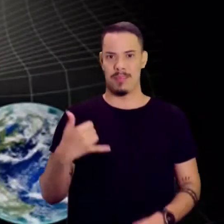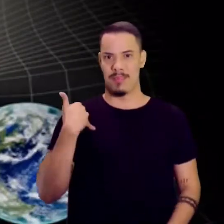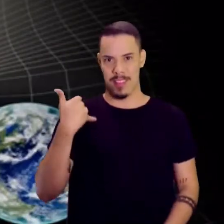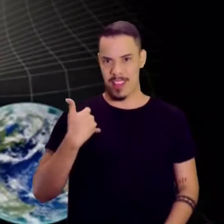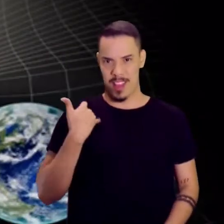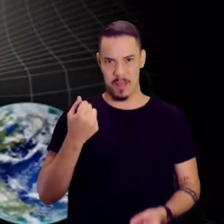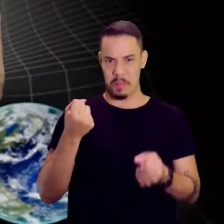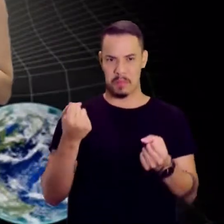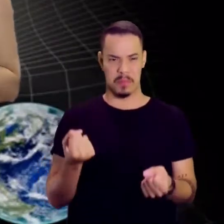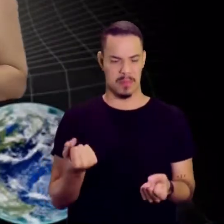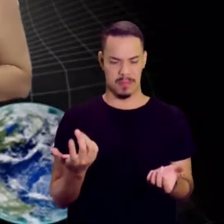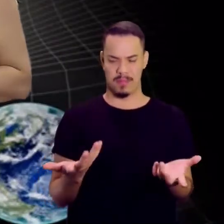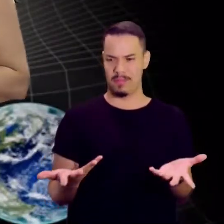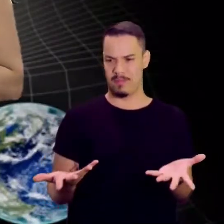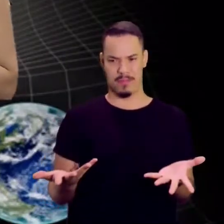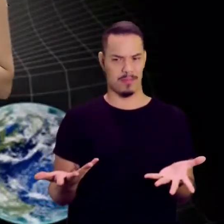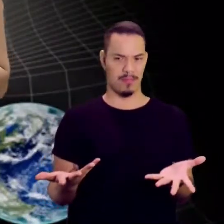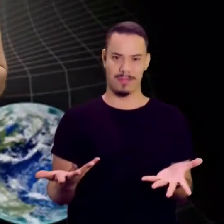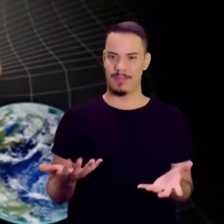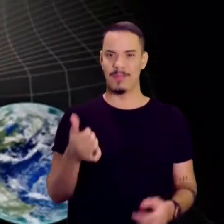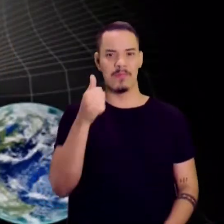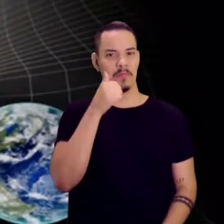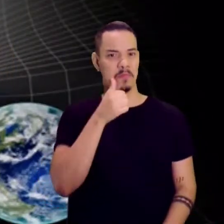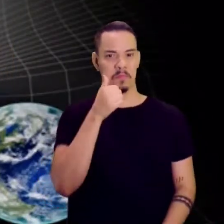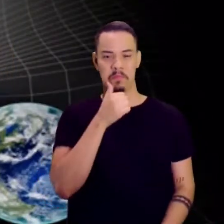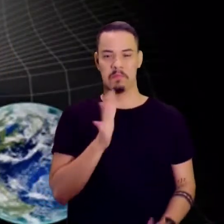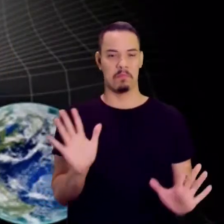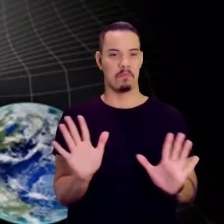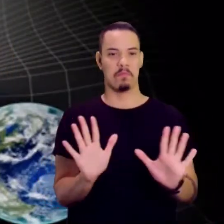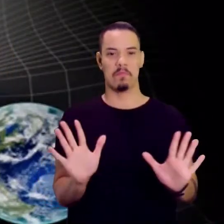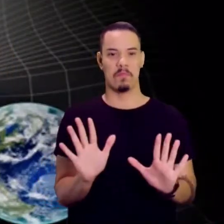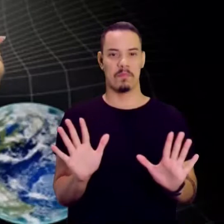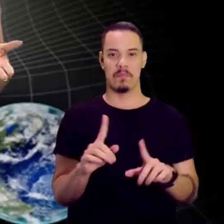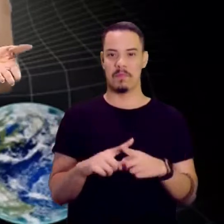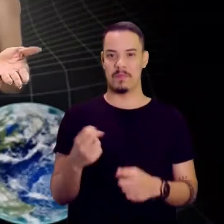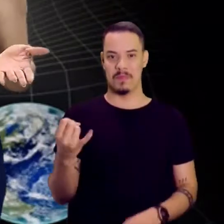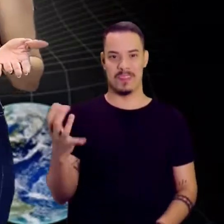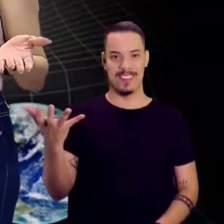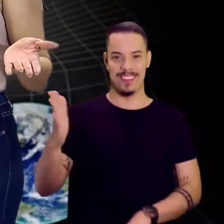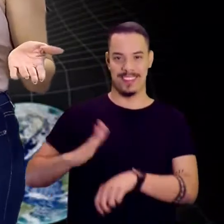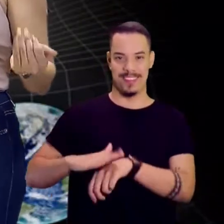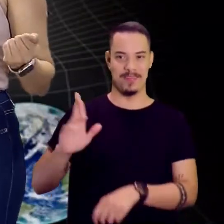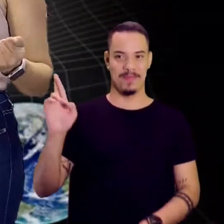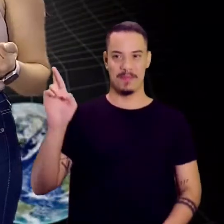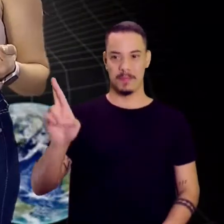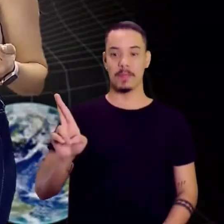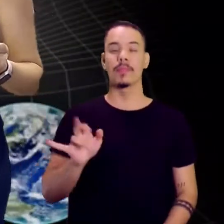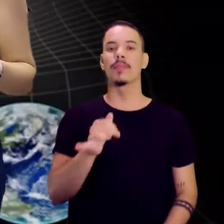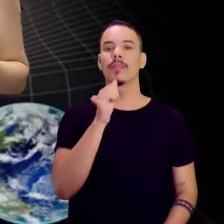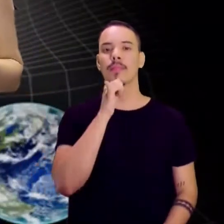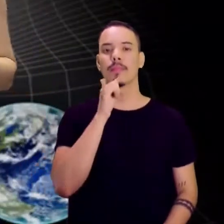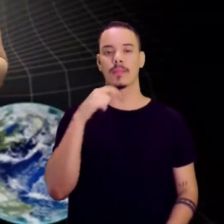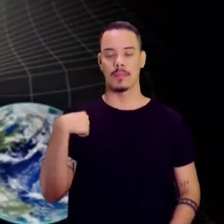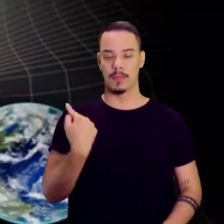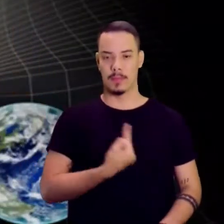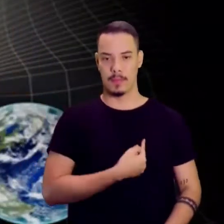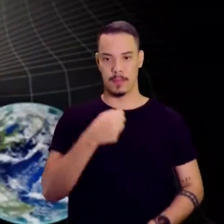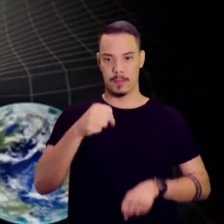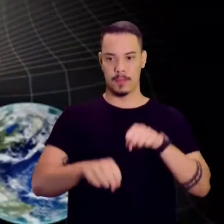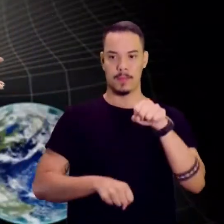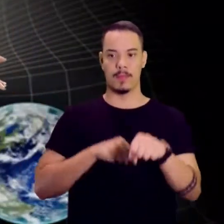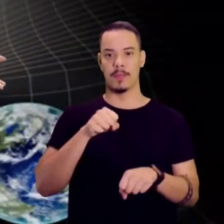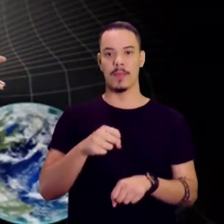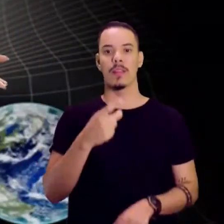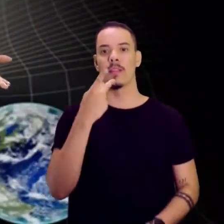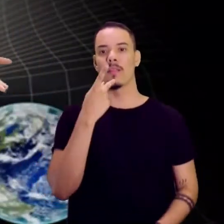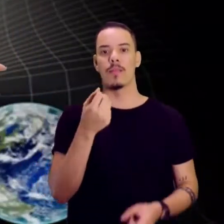e peso de mulheres. É que nem, mas se por quiser exemplo, falar... No ciclismo, dessa, a gente fala assim, qual